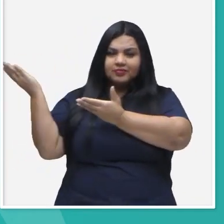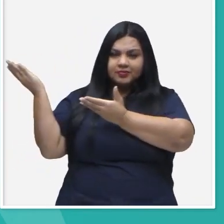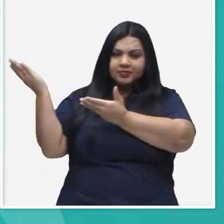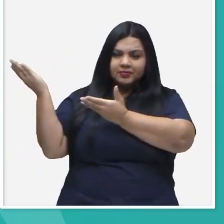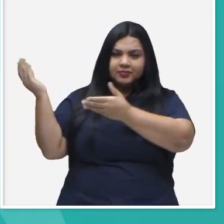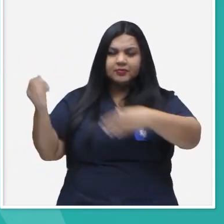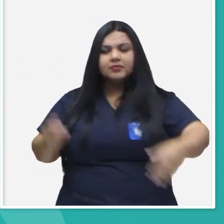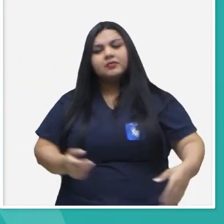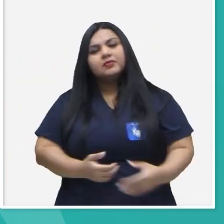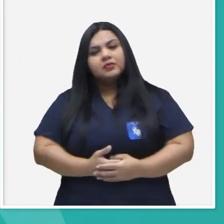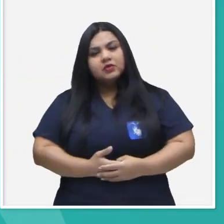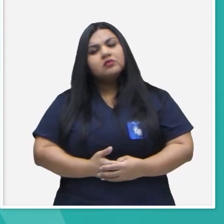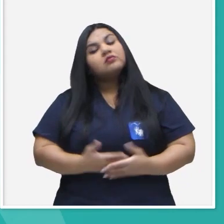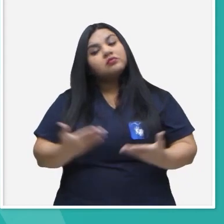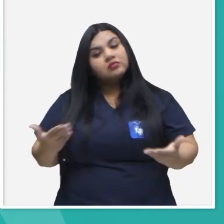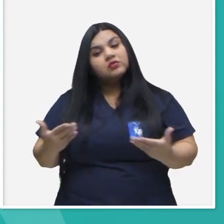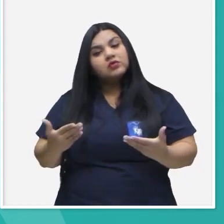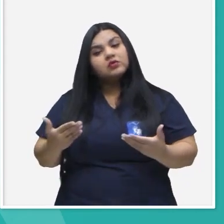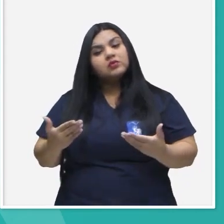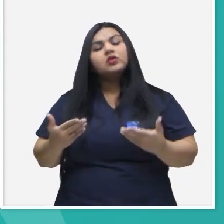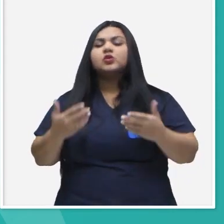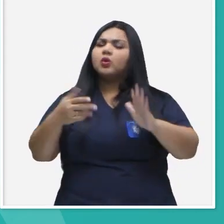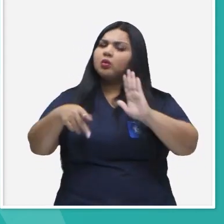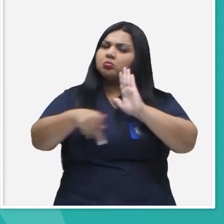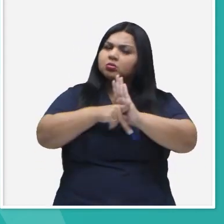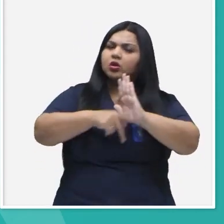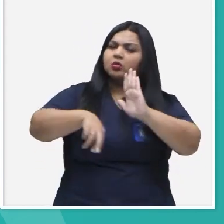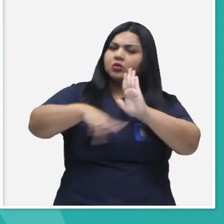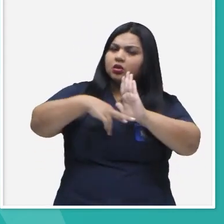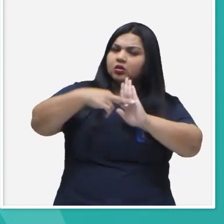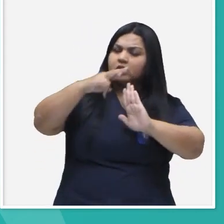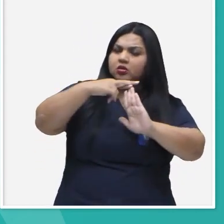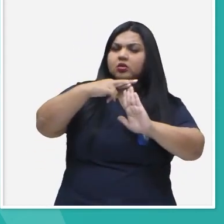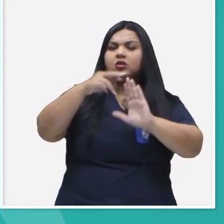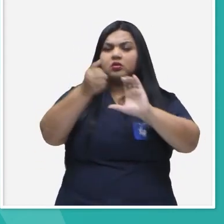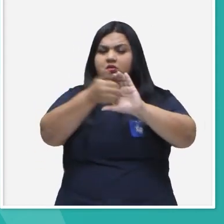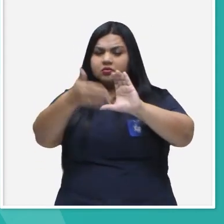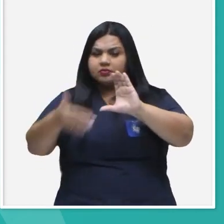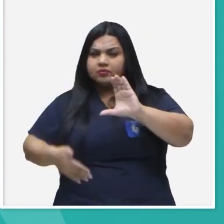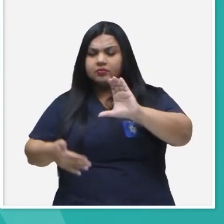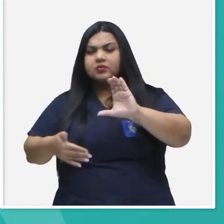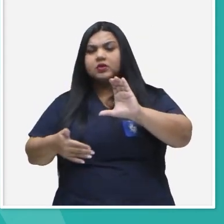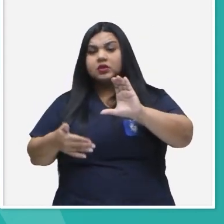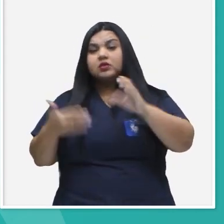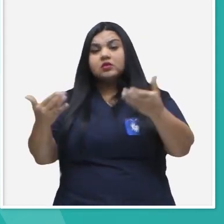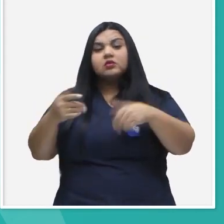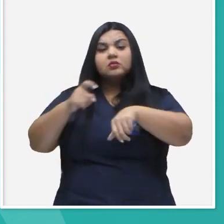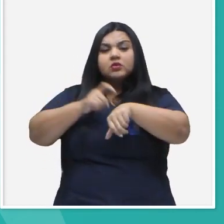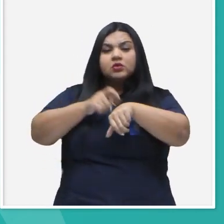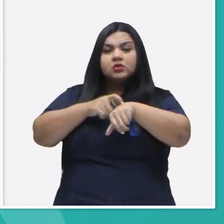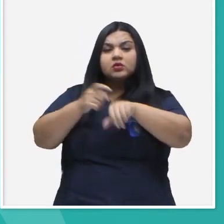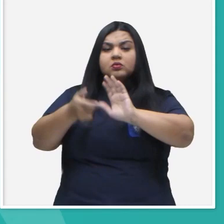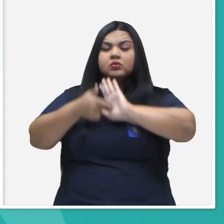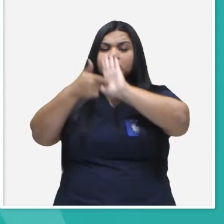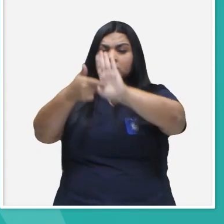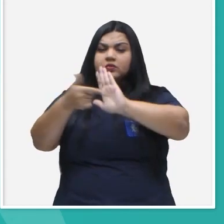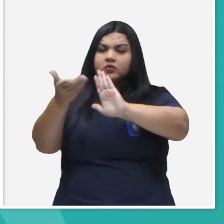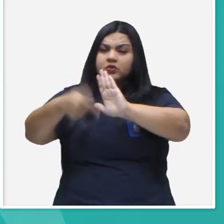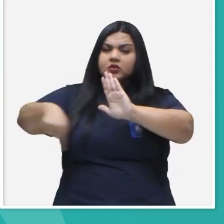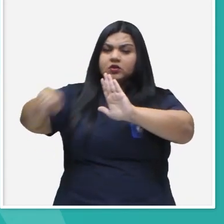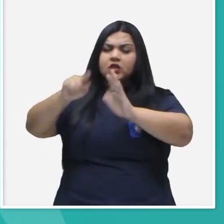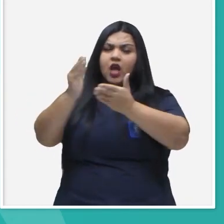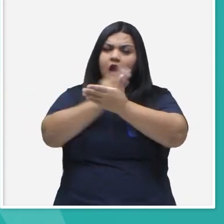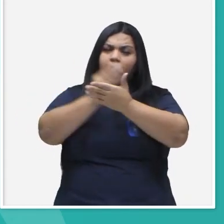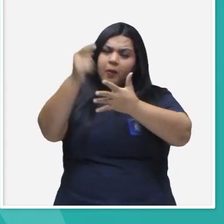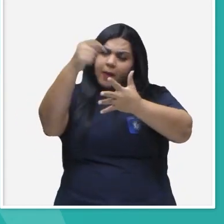futebol americano, que, claro, com as suas próprias características, as suas próprias regras. Então, nesse momento, eu trouxe para vocês